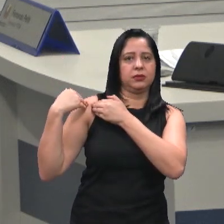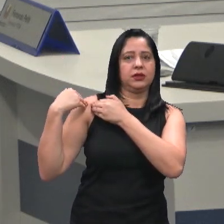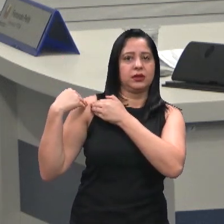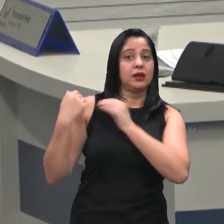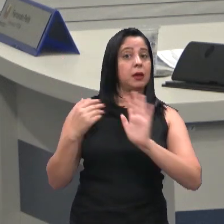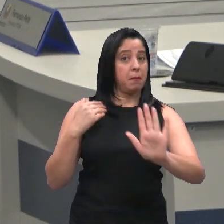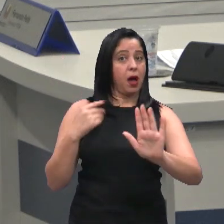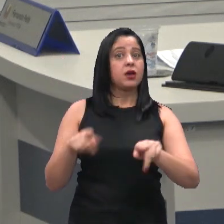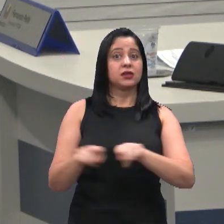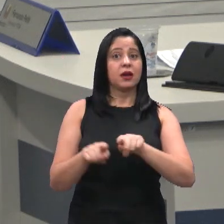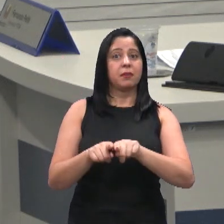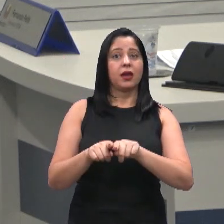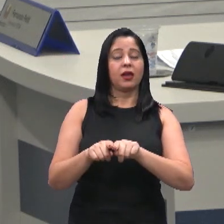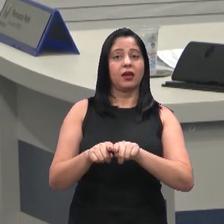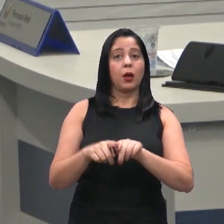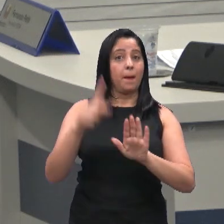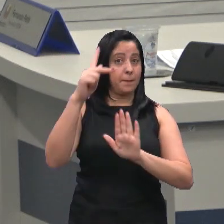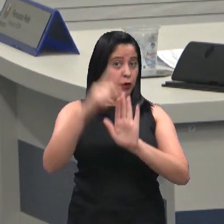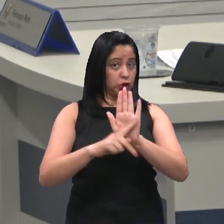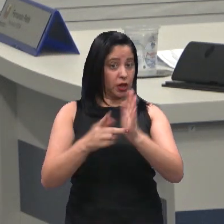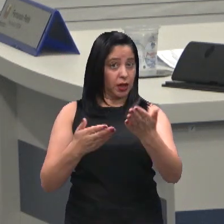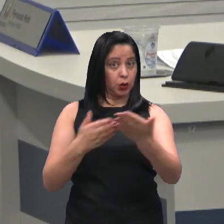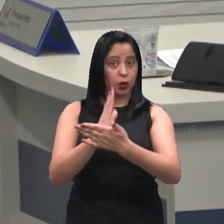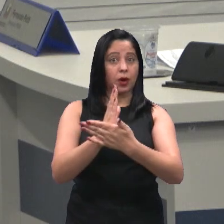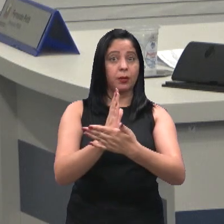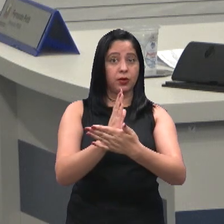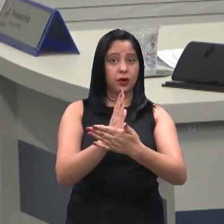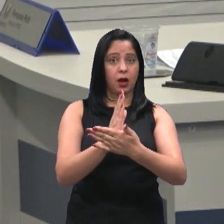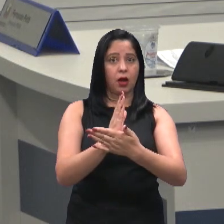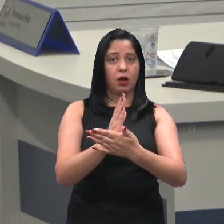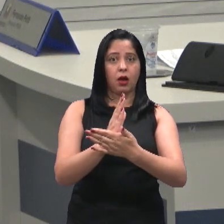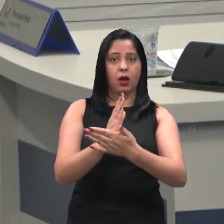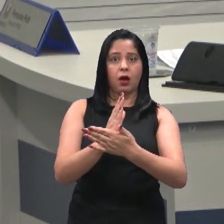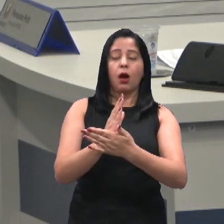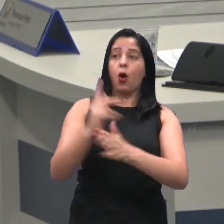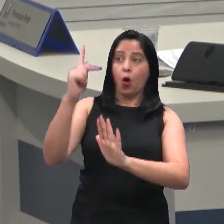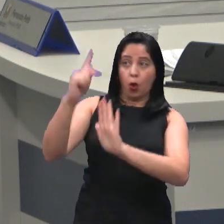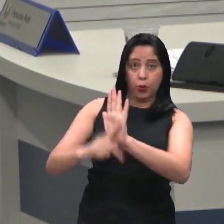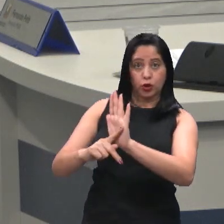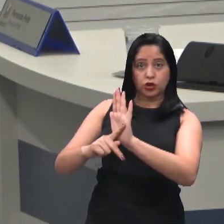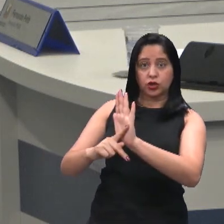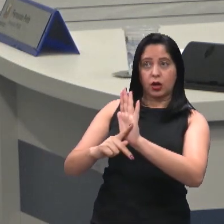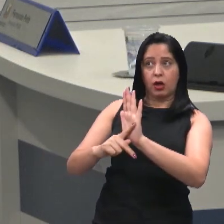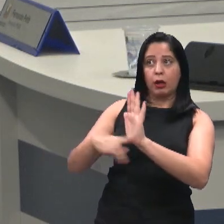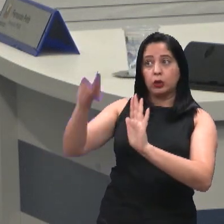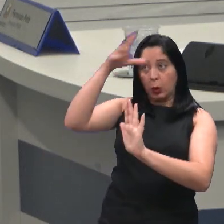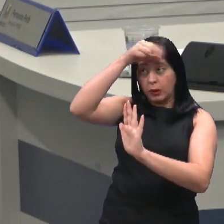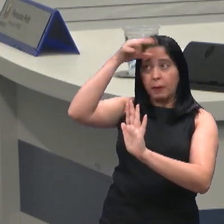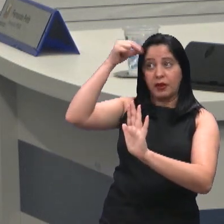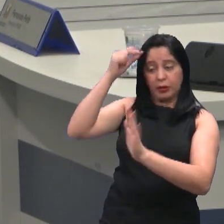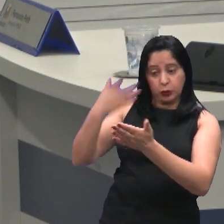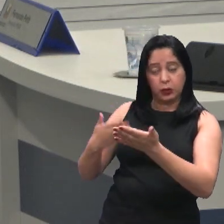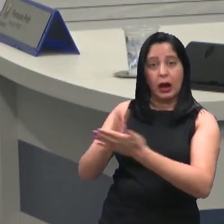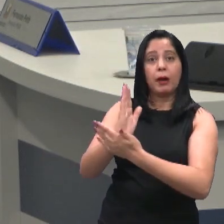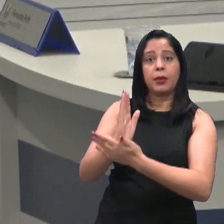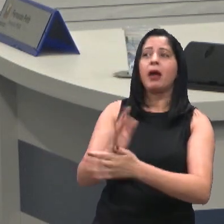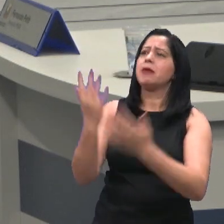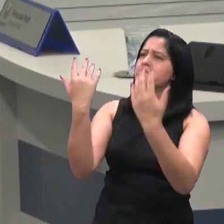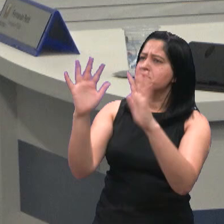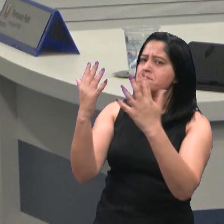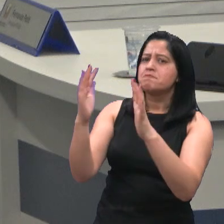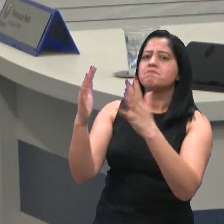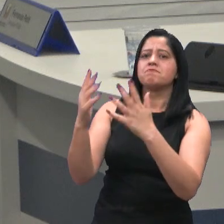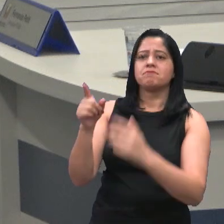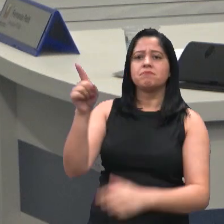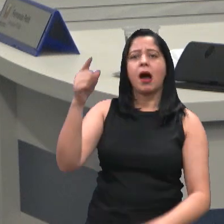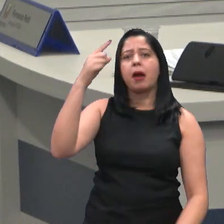também aprovar projetos do Executivo, né, que vem desde o nosso prefeito Felício, parabenizar o Felício